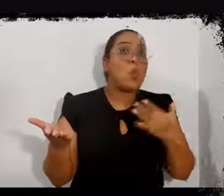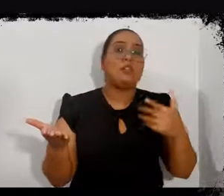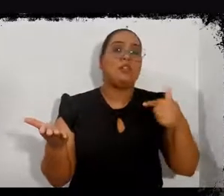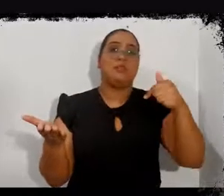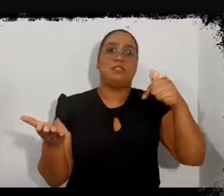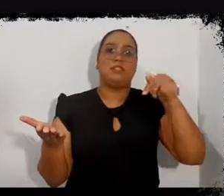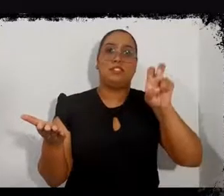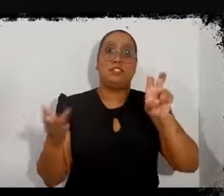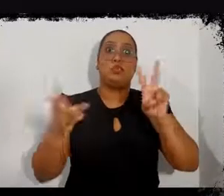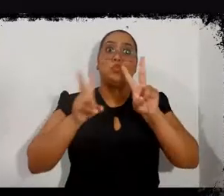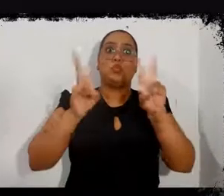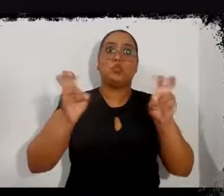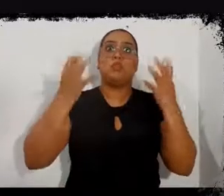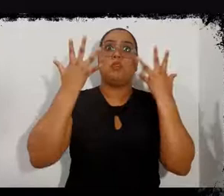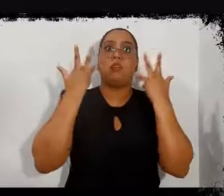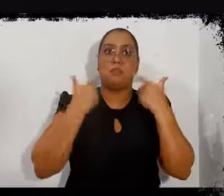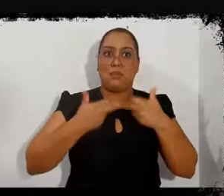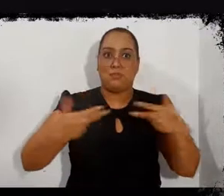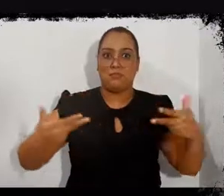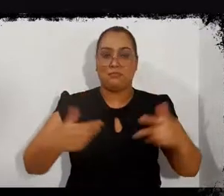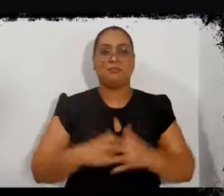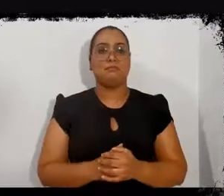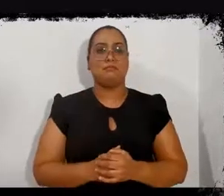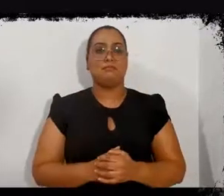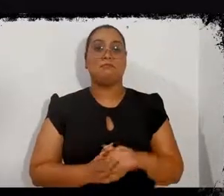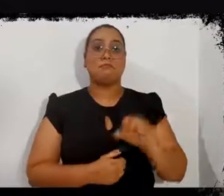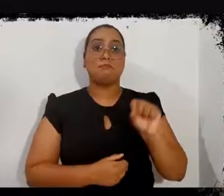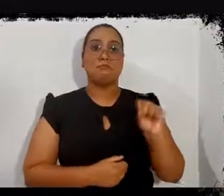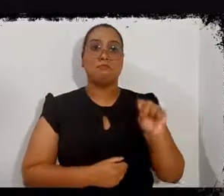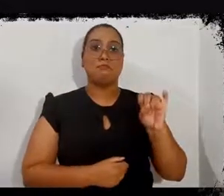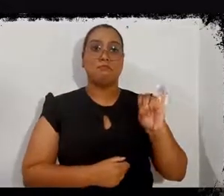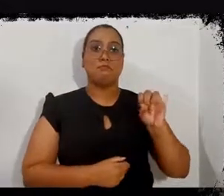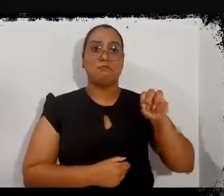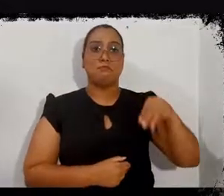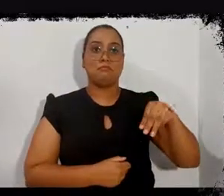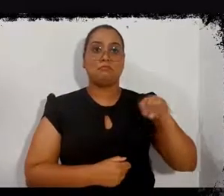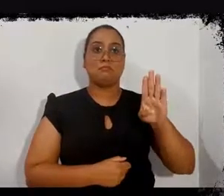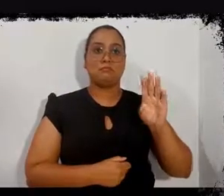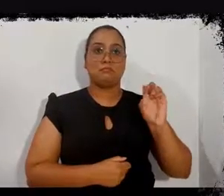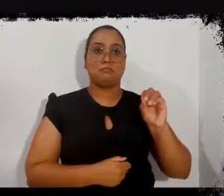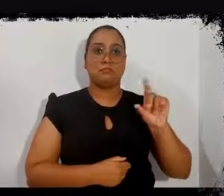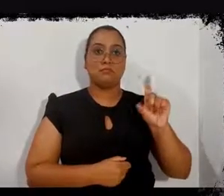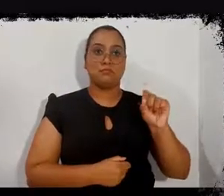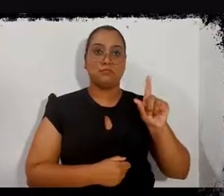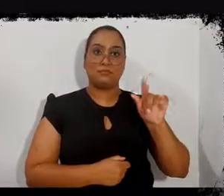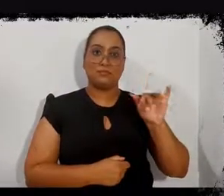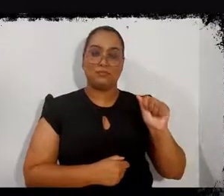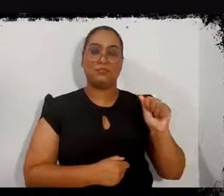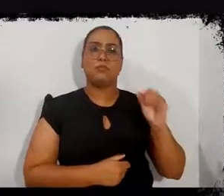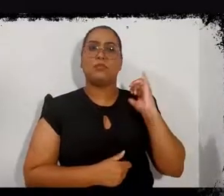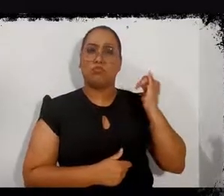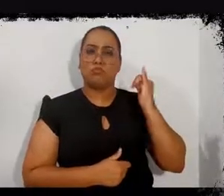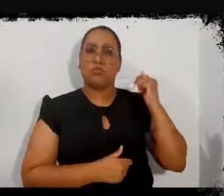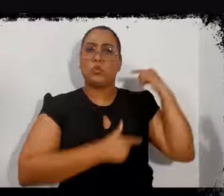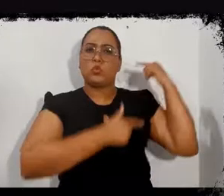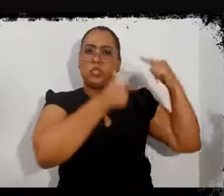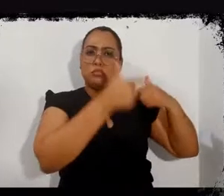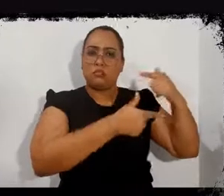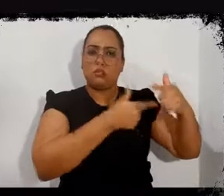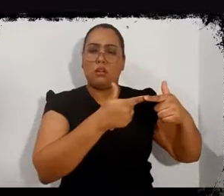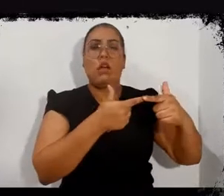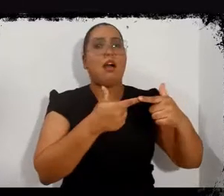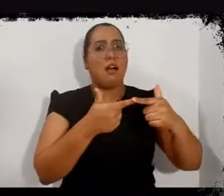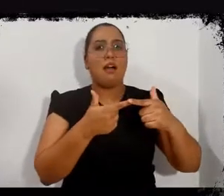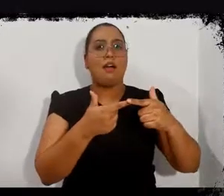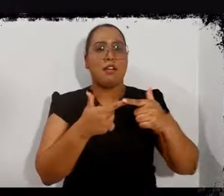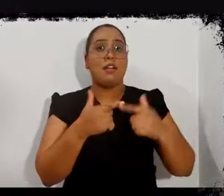A simbologia dos contos tradicionais também interessou